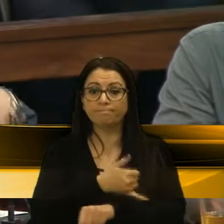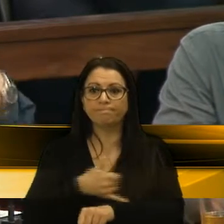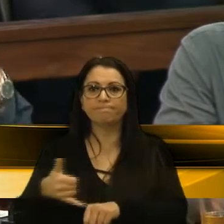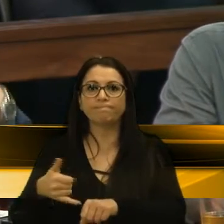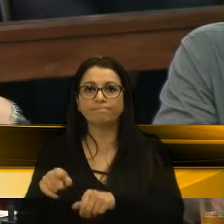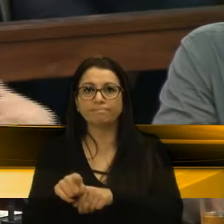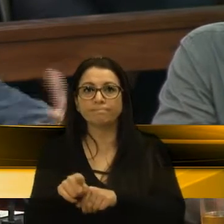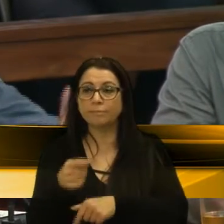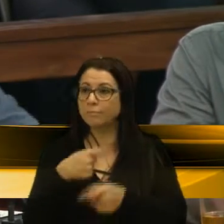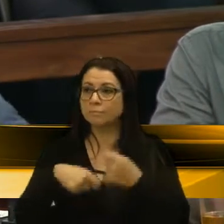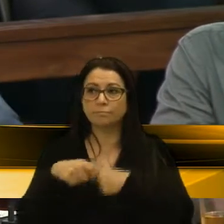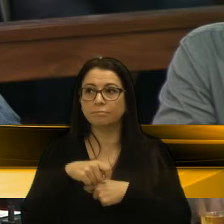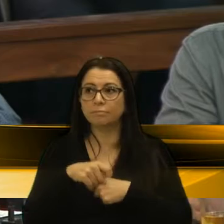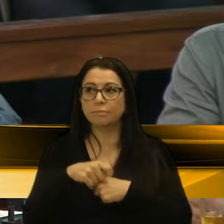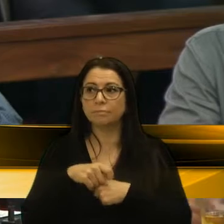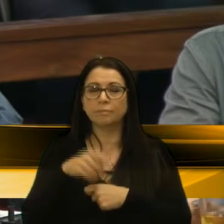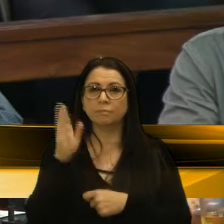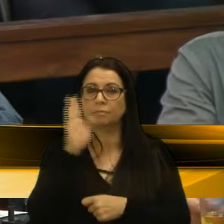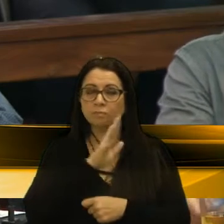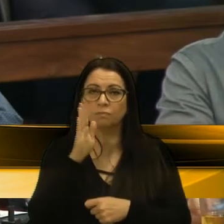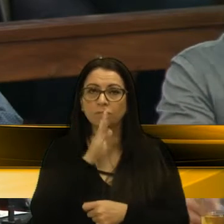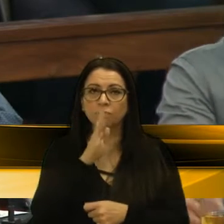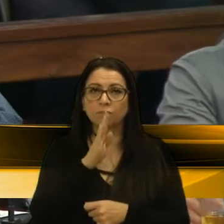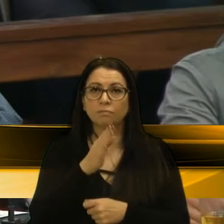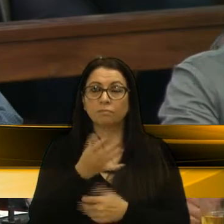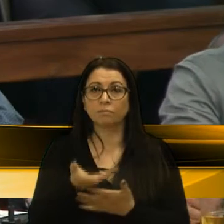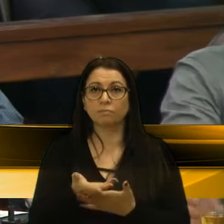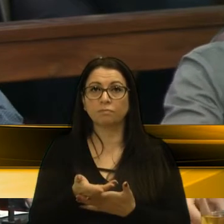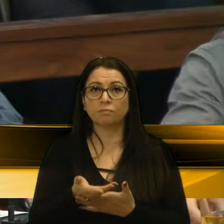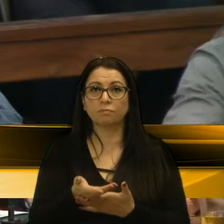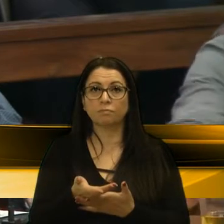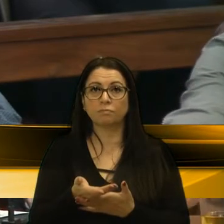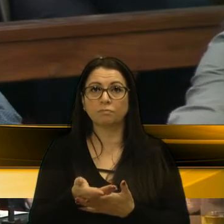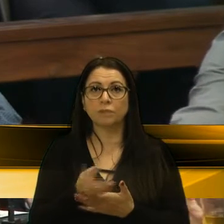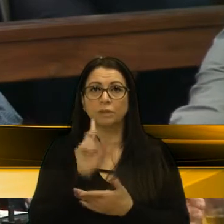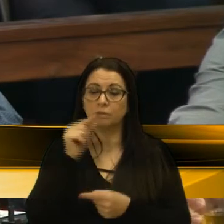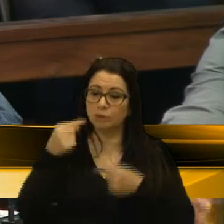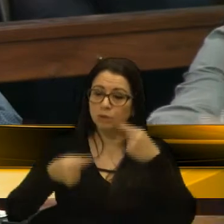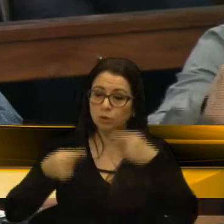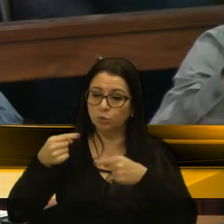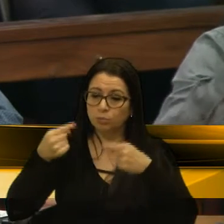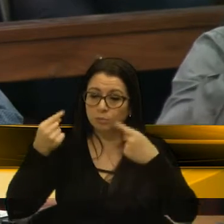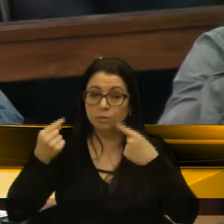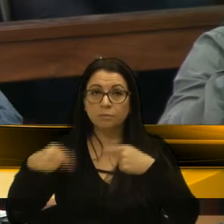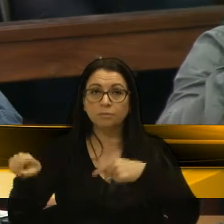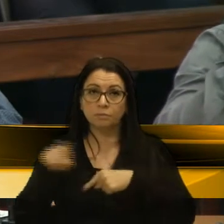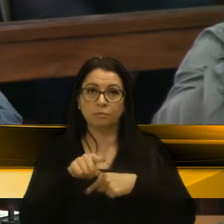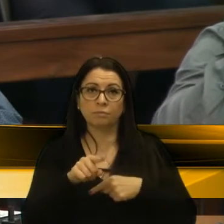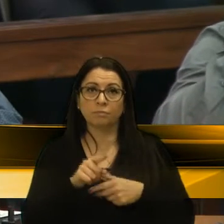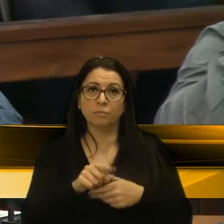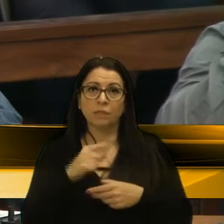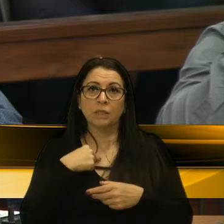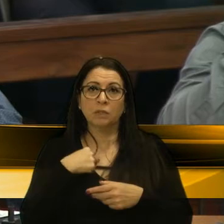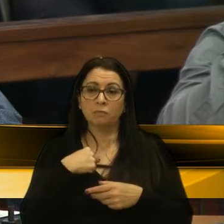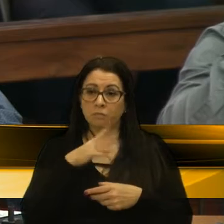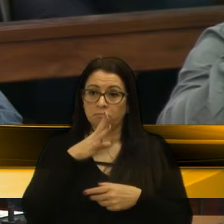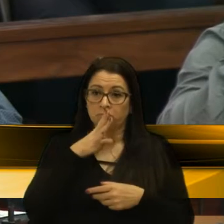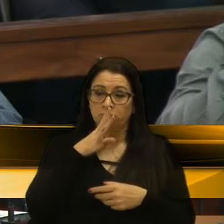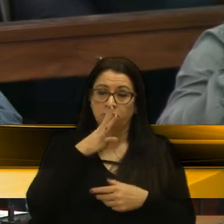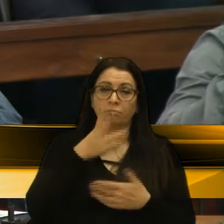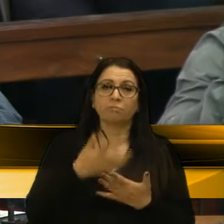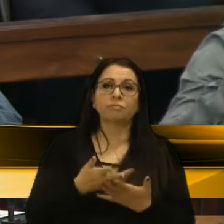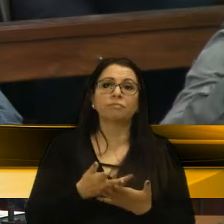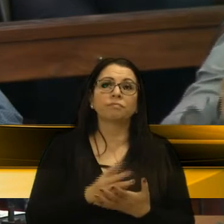a administração não se agilizar do ponto de vista de entrar nessa disputa, né? Eu fiquei muito impressionado